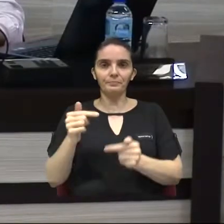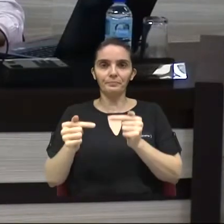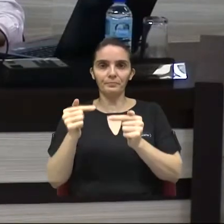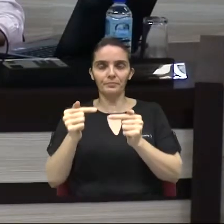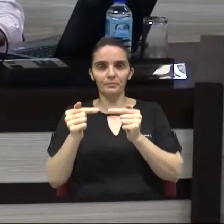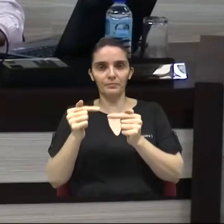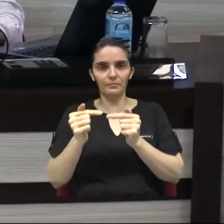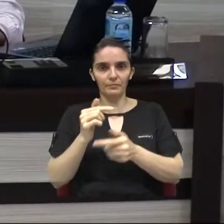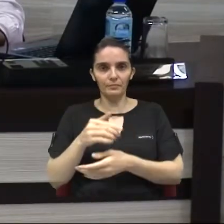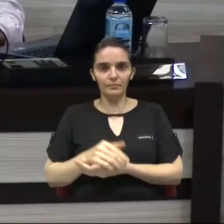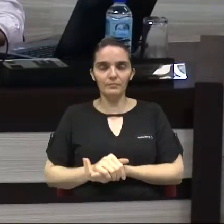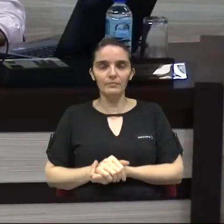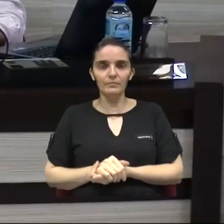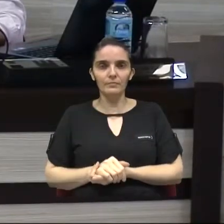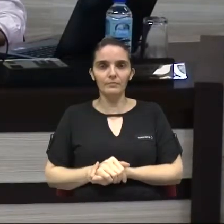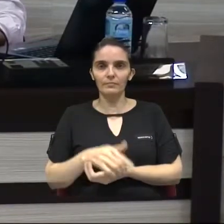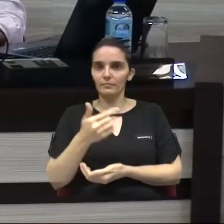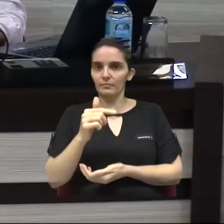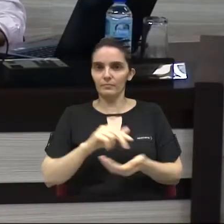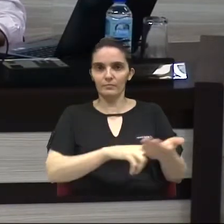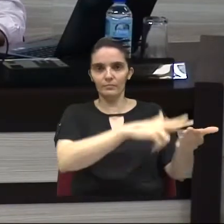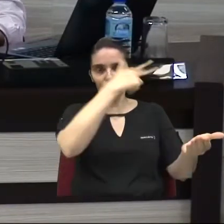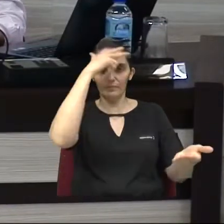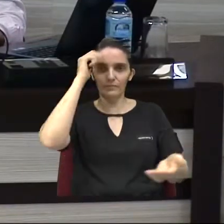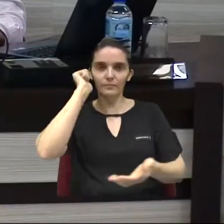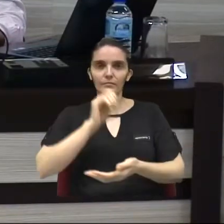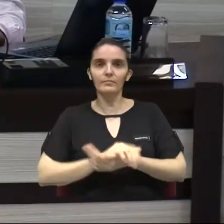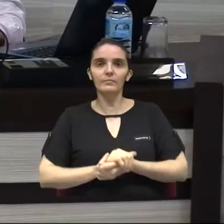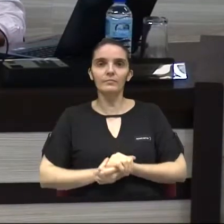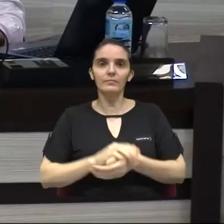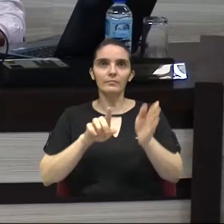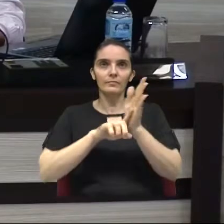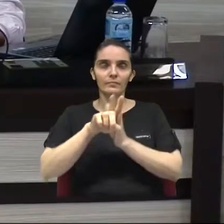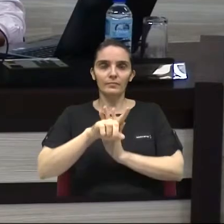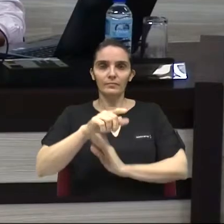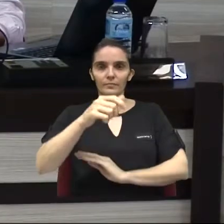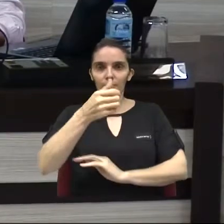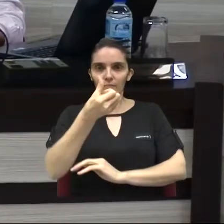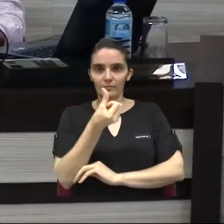discussão. Não havendo executivo. Requerimento número